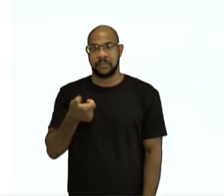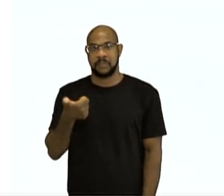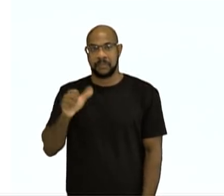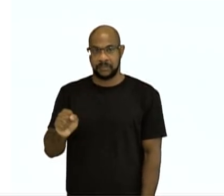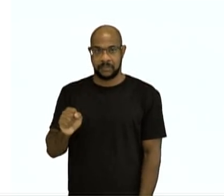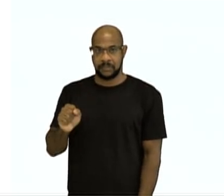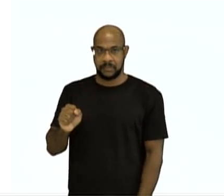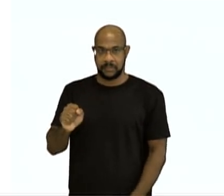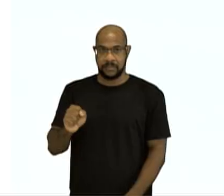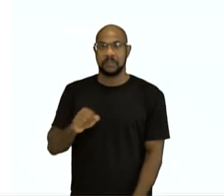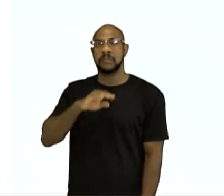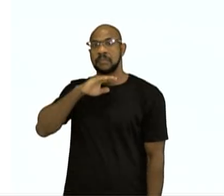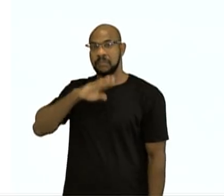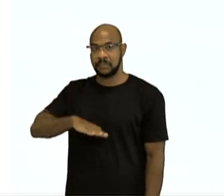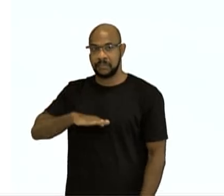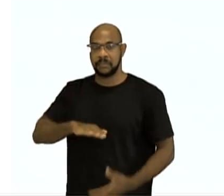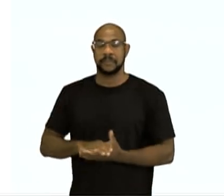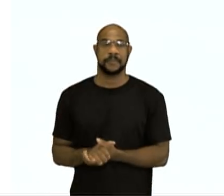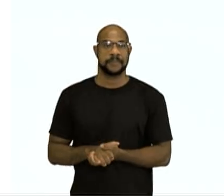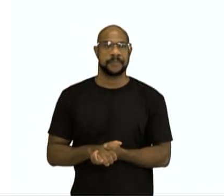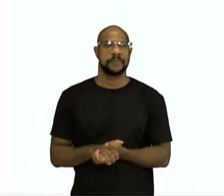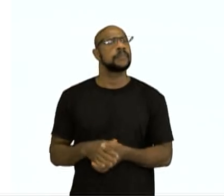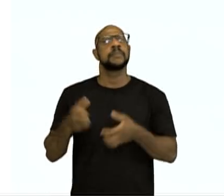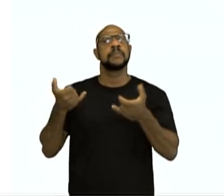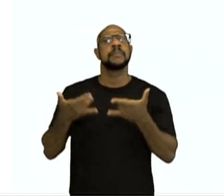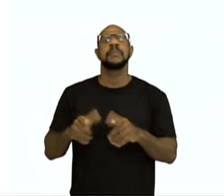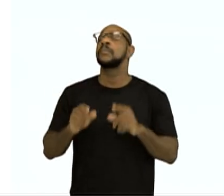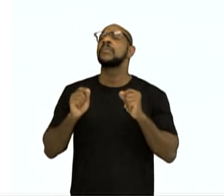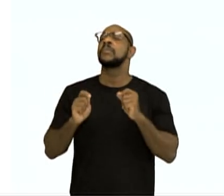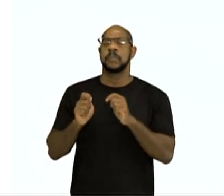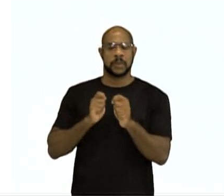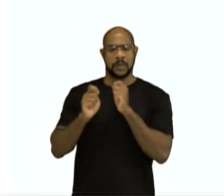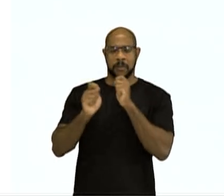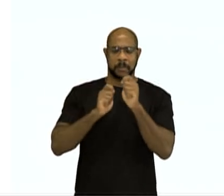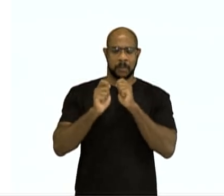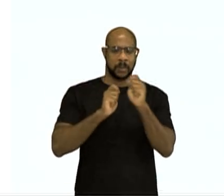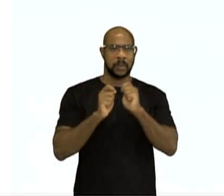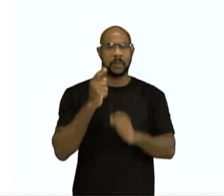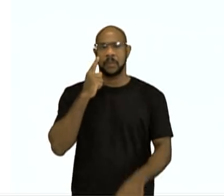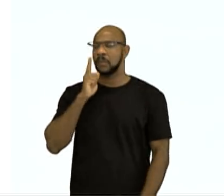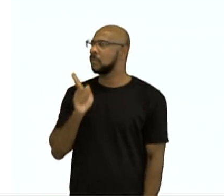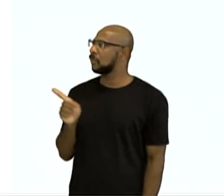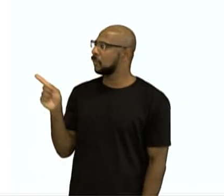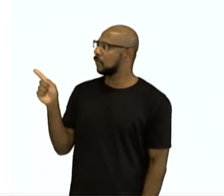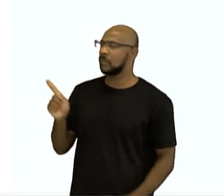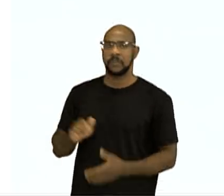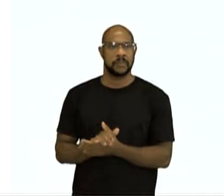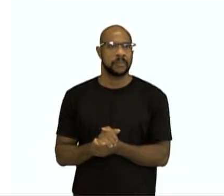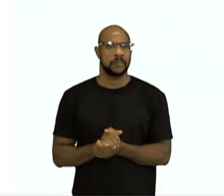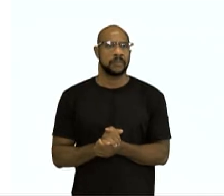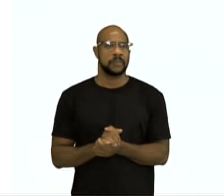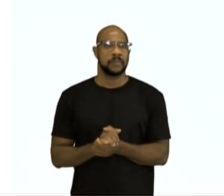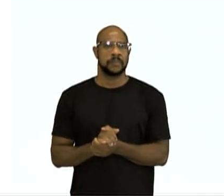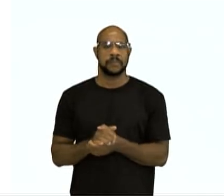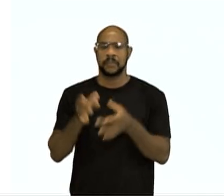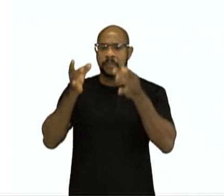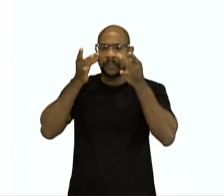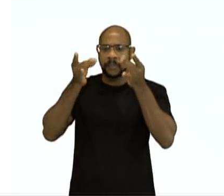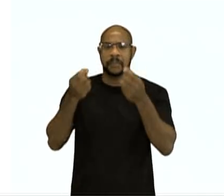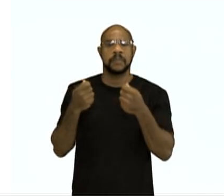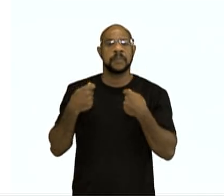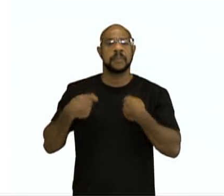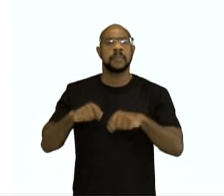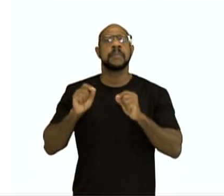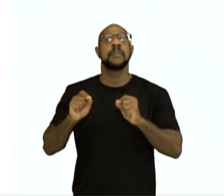certo? O que está querendo dizer essa reportagem? O que quer falar? O que está me chamando a atenção para quê? Vamos